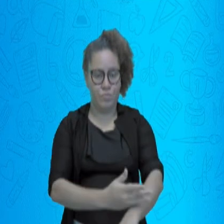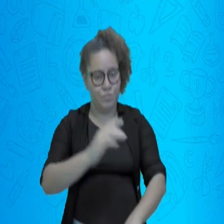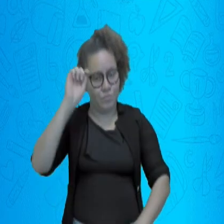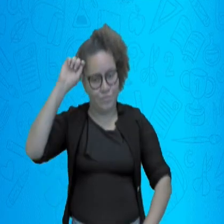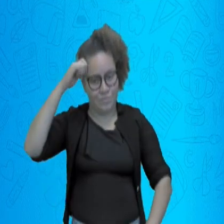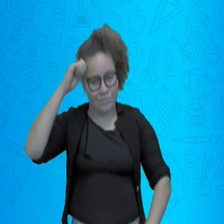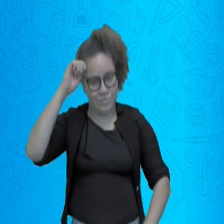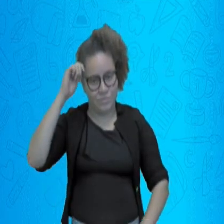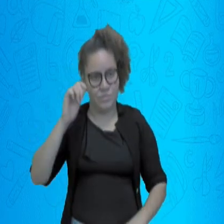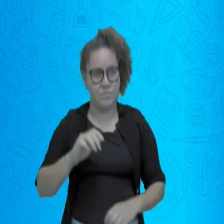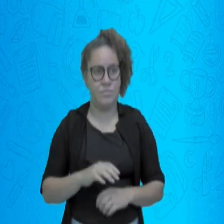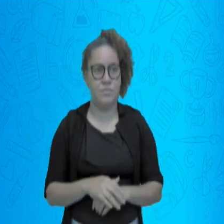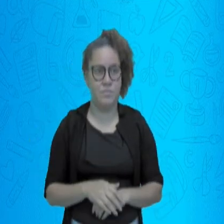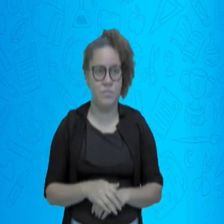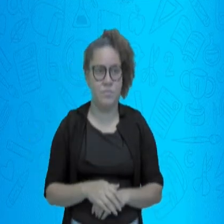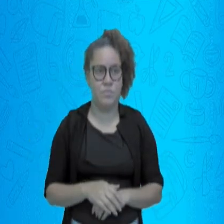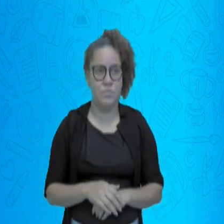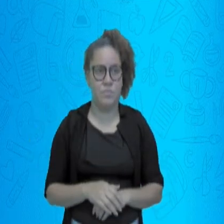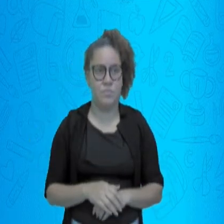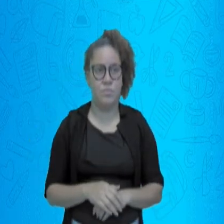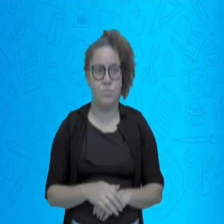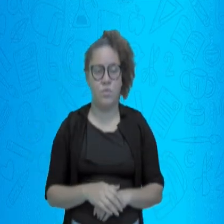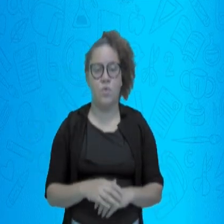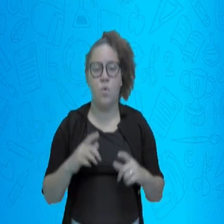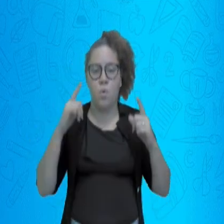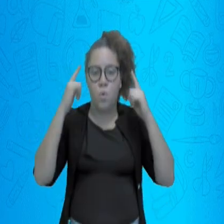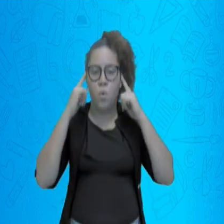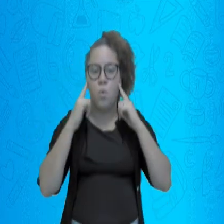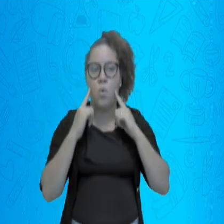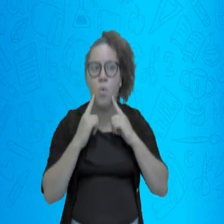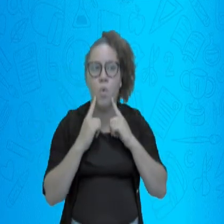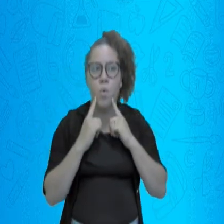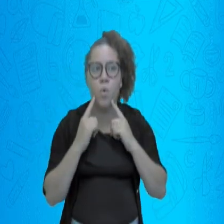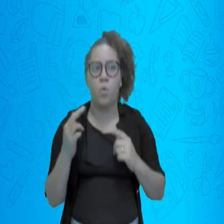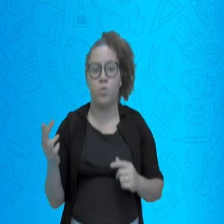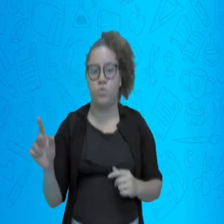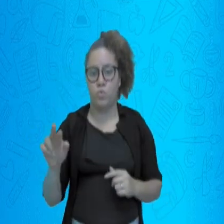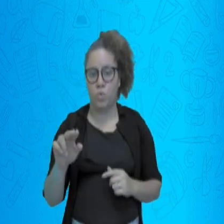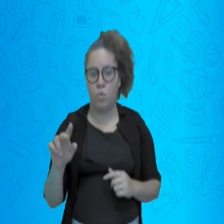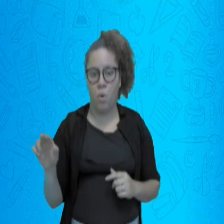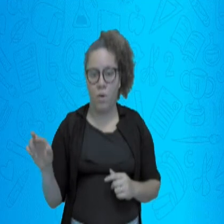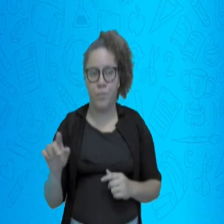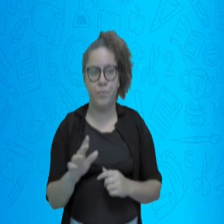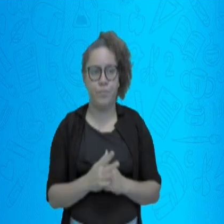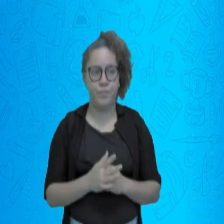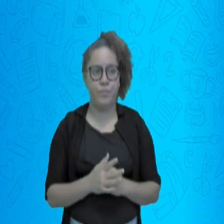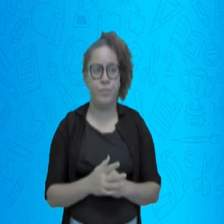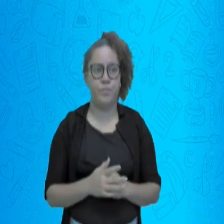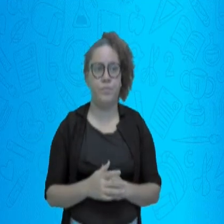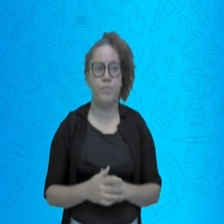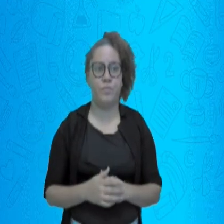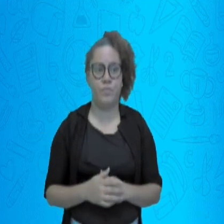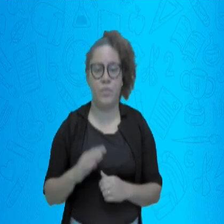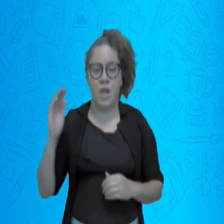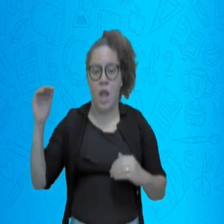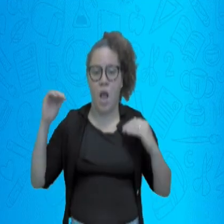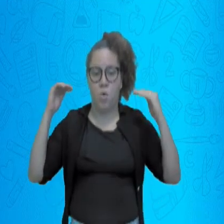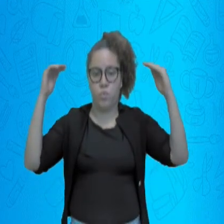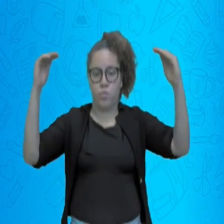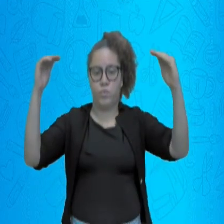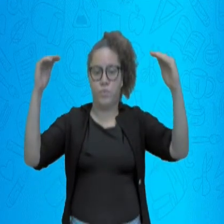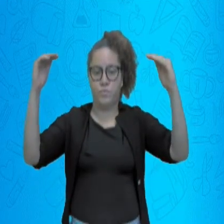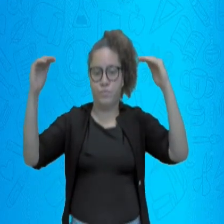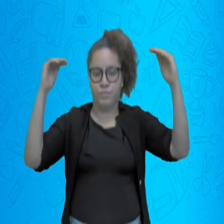negra, mesmo rosto, olha lá o formato do rosto delas, elas são idênticas e têm a mesma